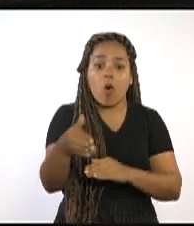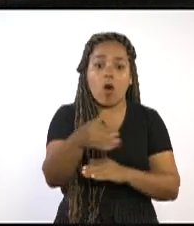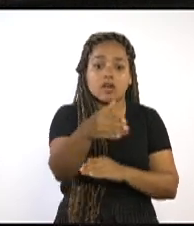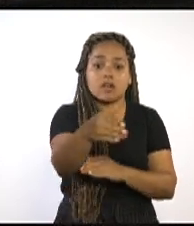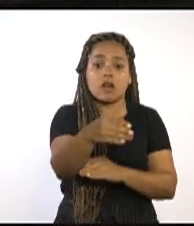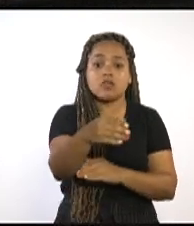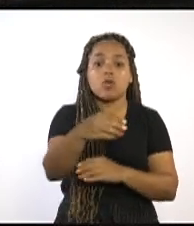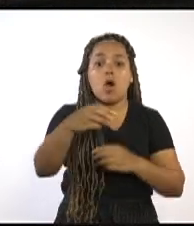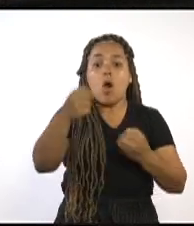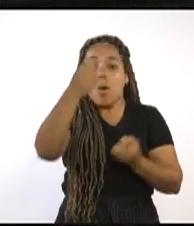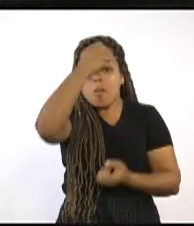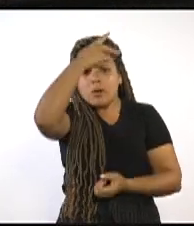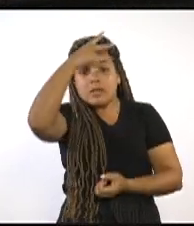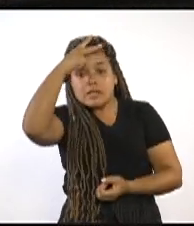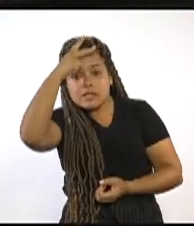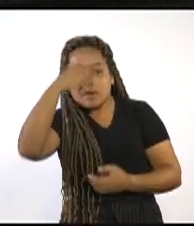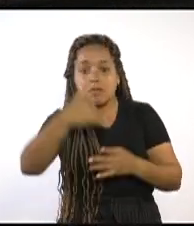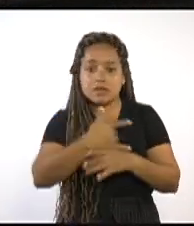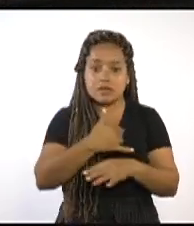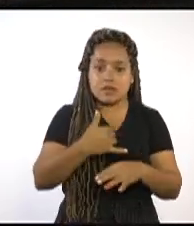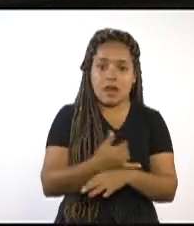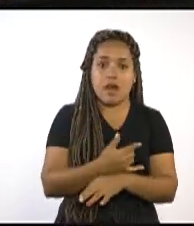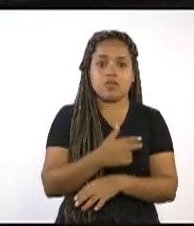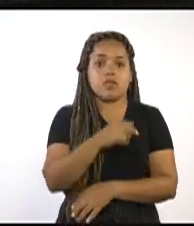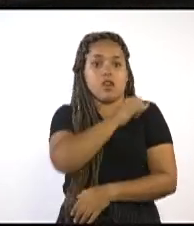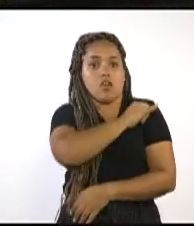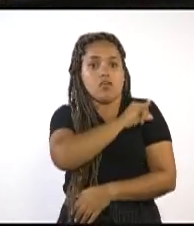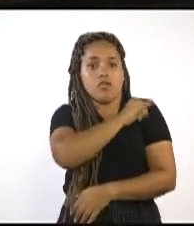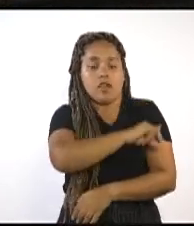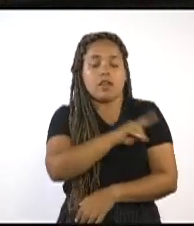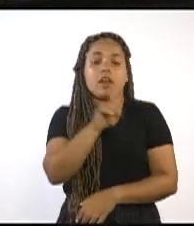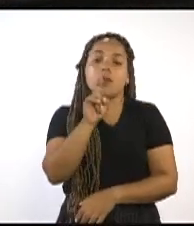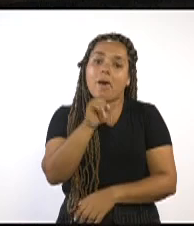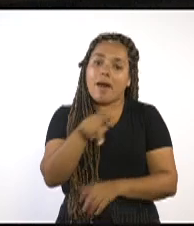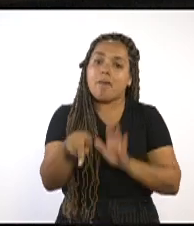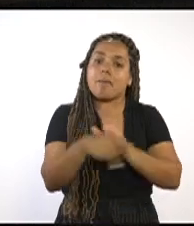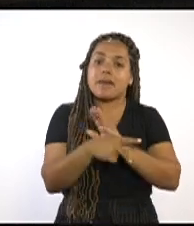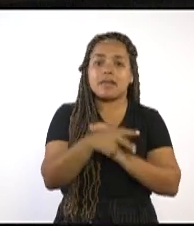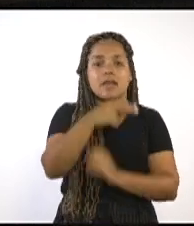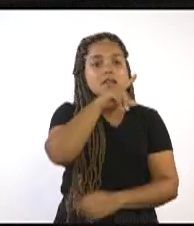e os municípios de Nilópolis e Mesquita.